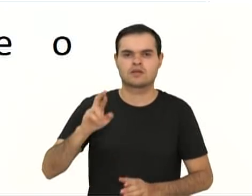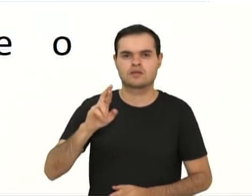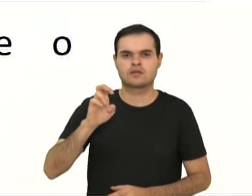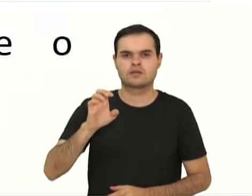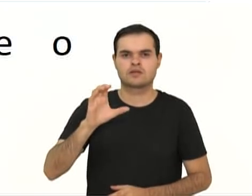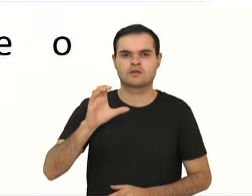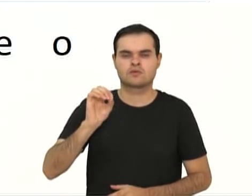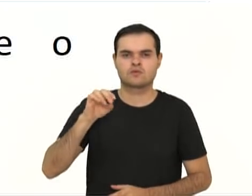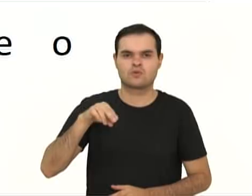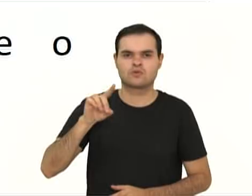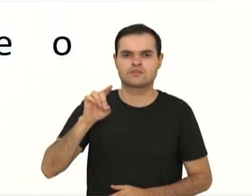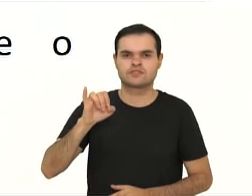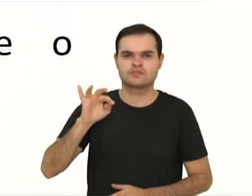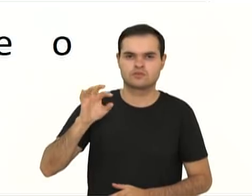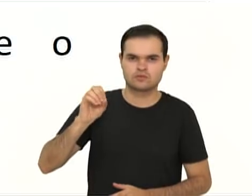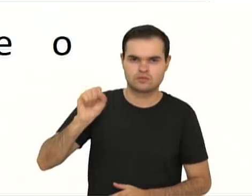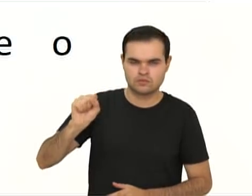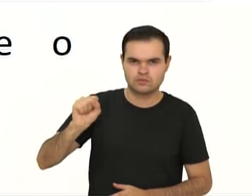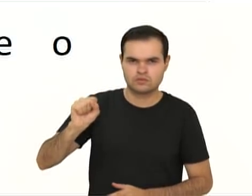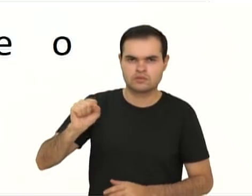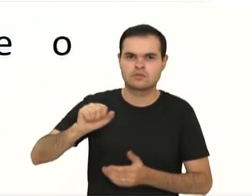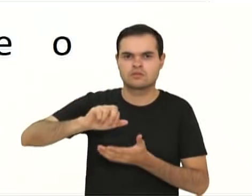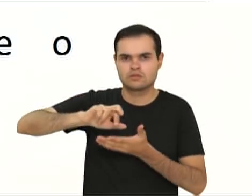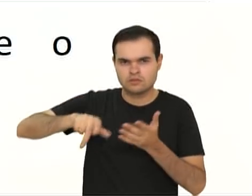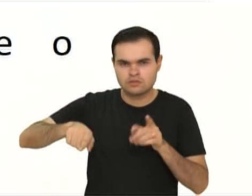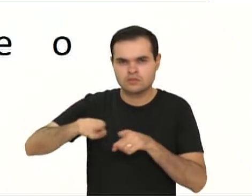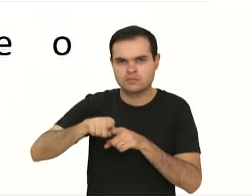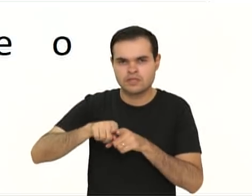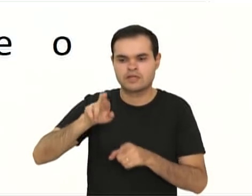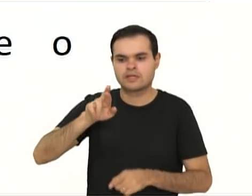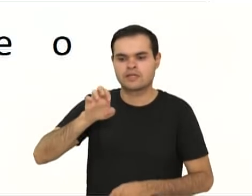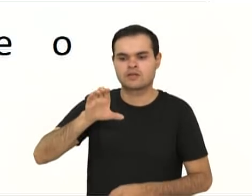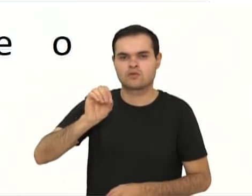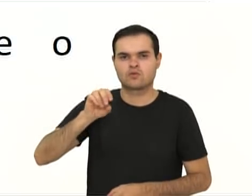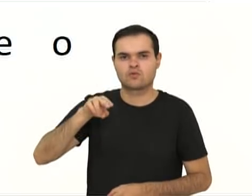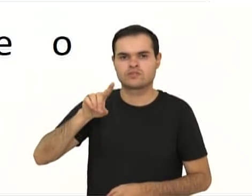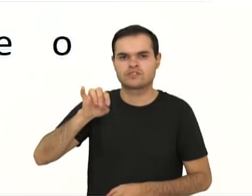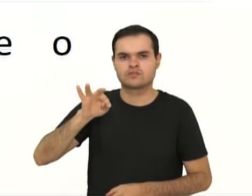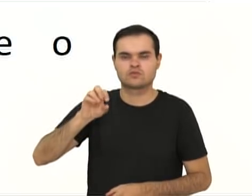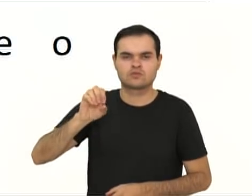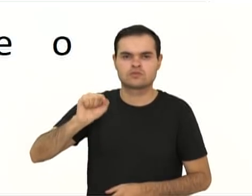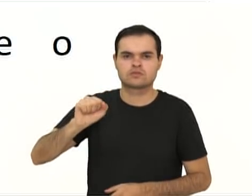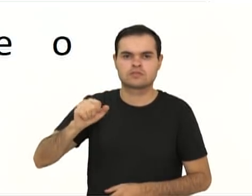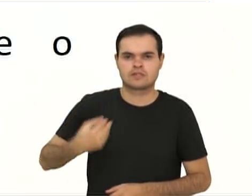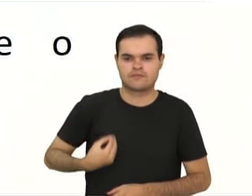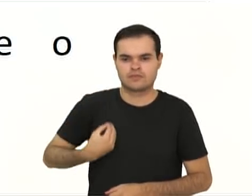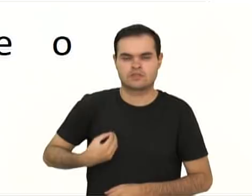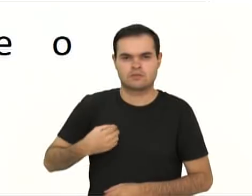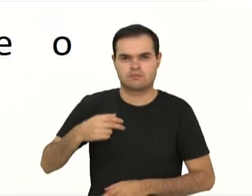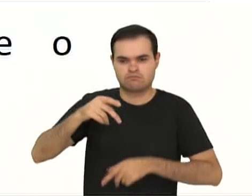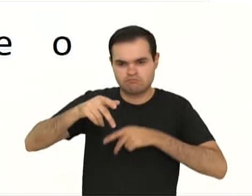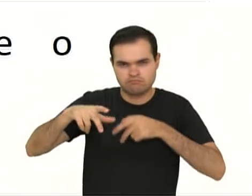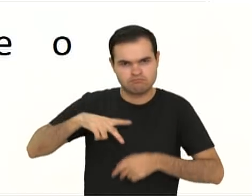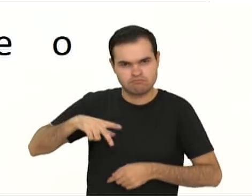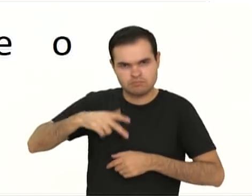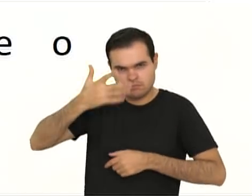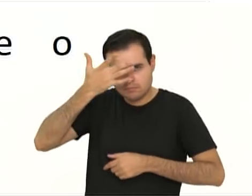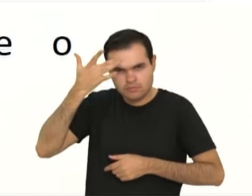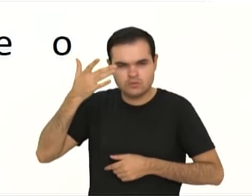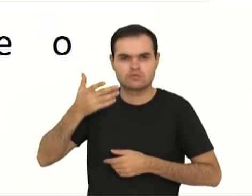recônditos. Invadem os recônditos da vida pessoal. O que significa recônditos?